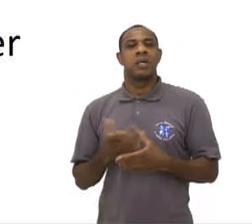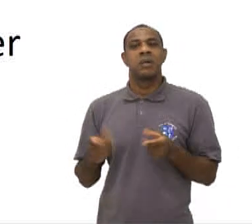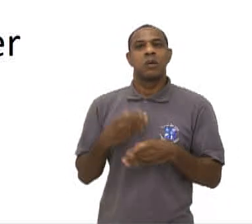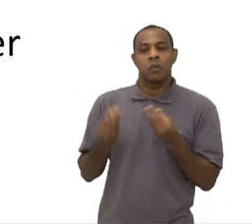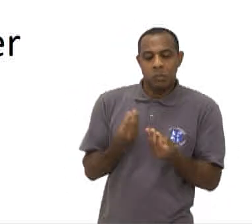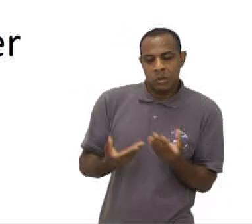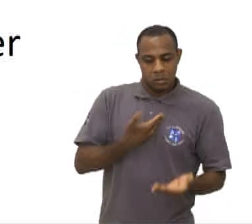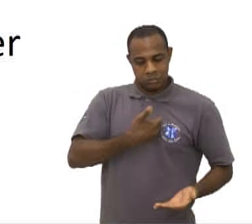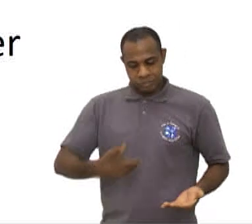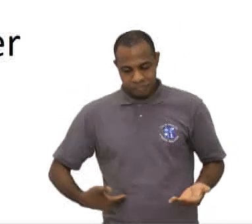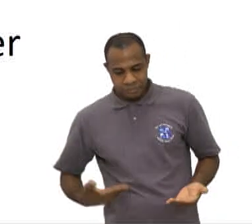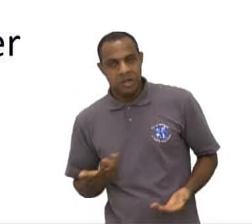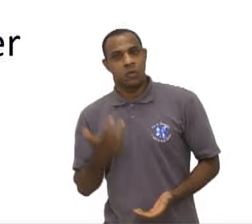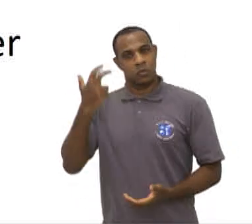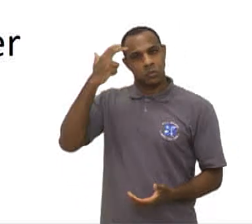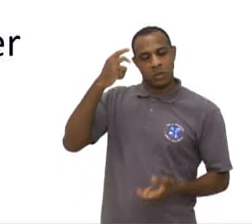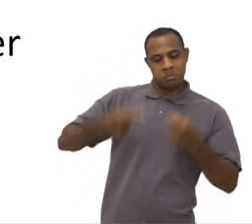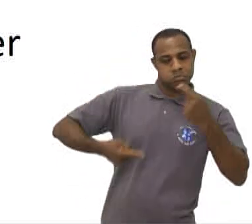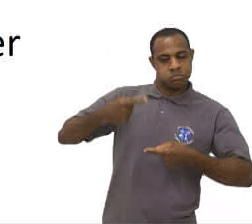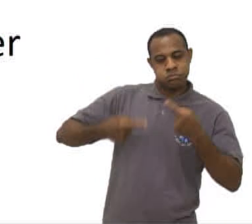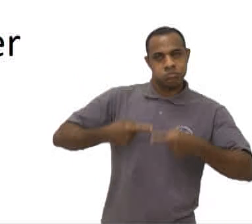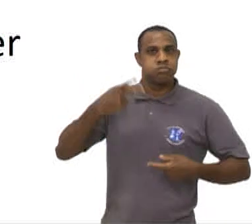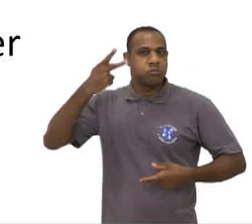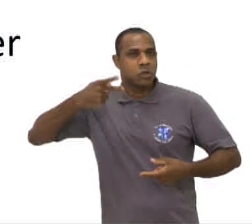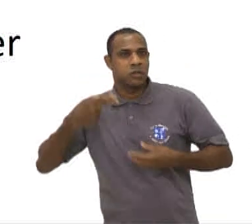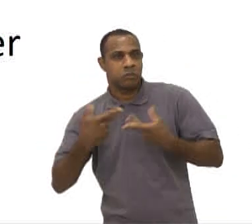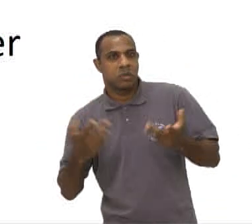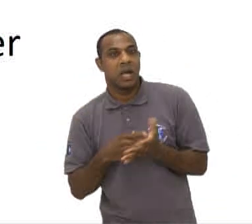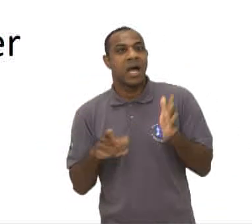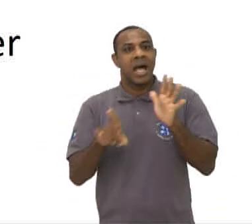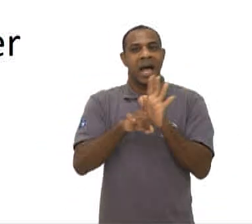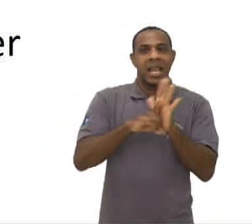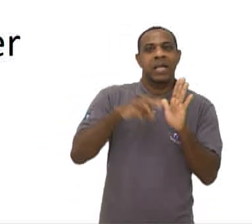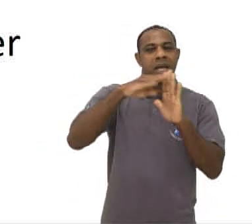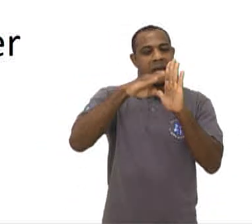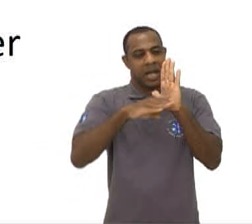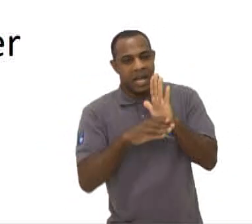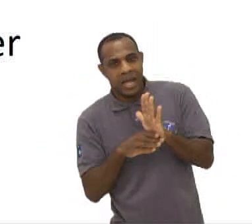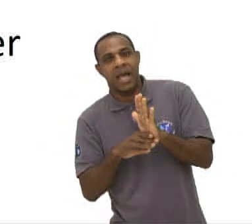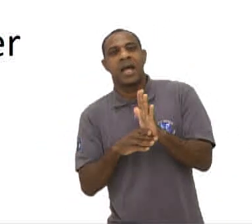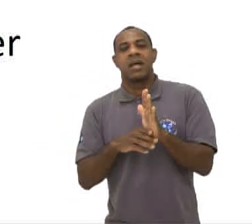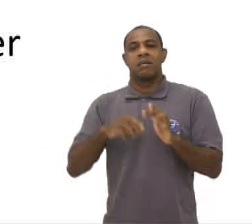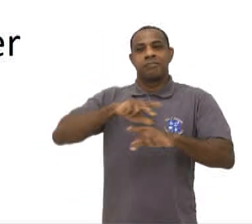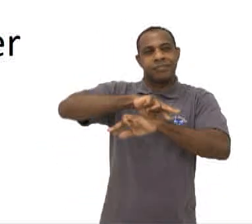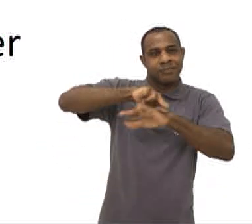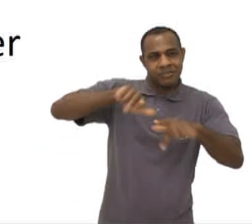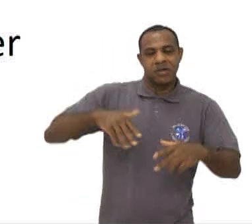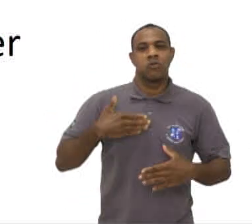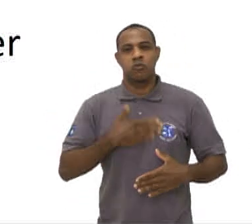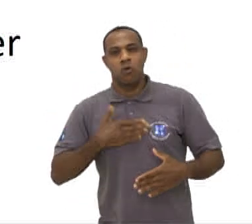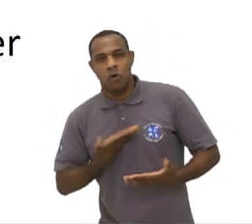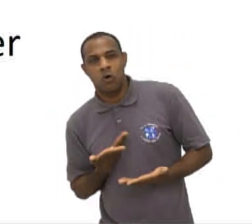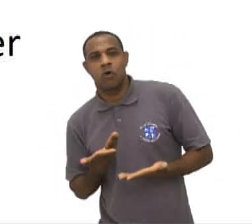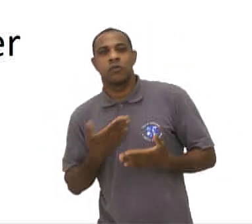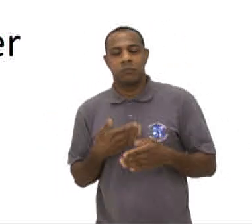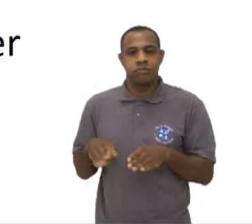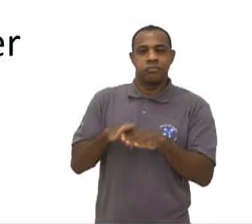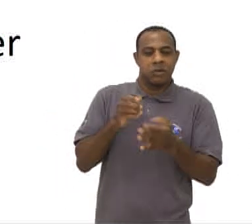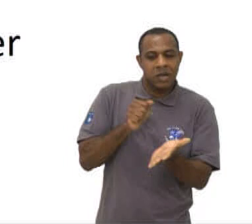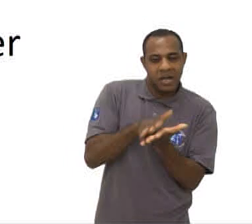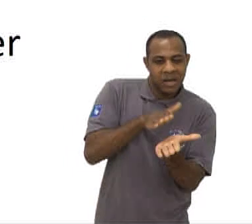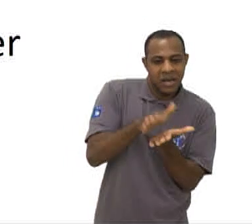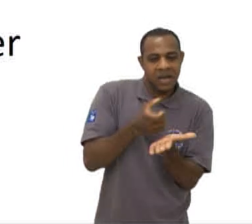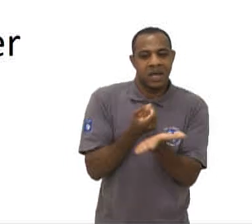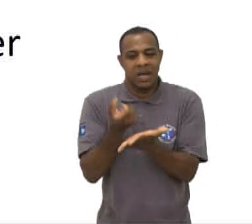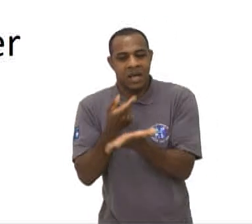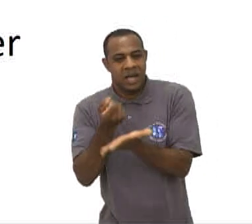governo, cultura e política. Dessa maneira, as leis, as regras, as normas, os gostos, os padrões de consumo,